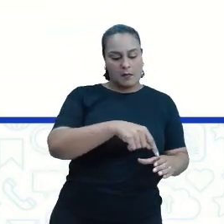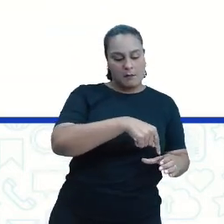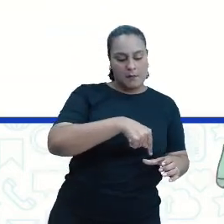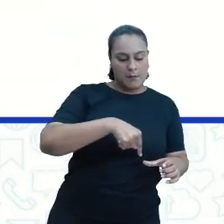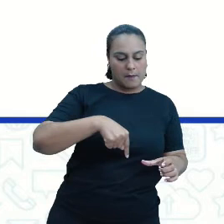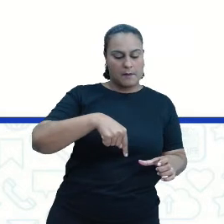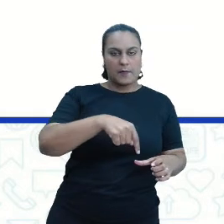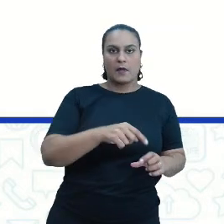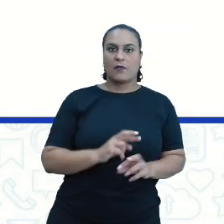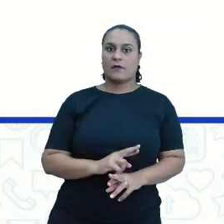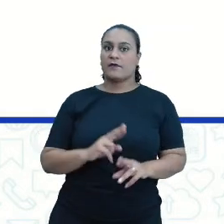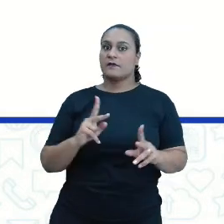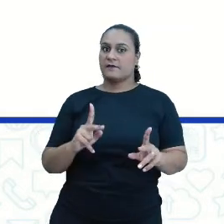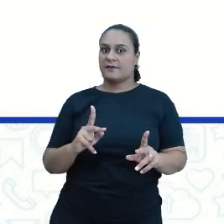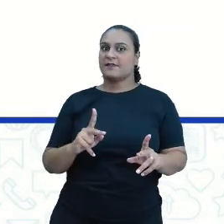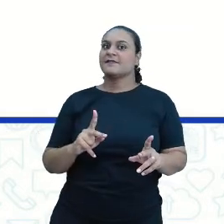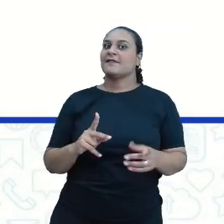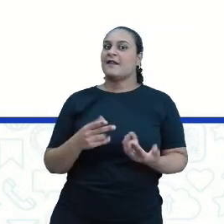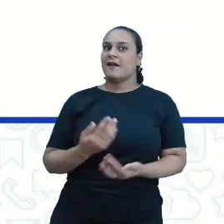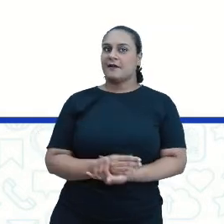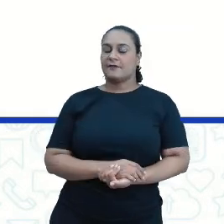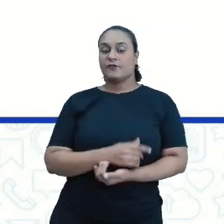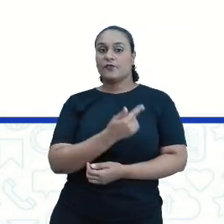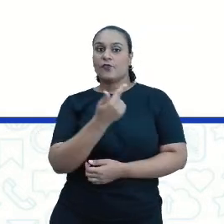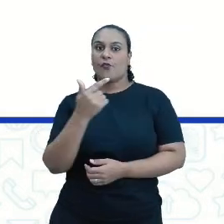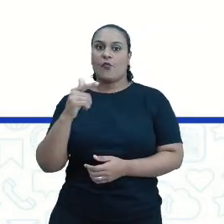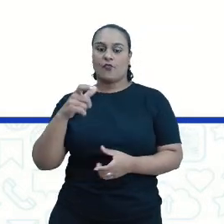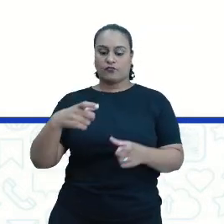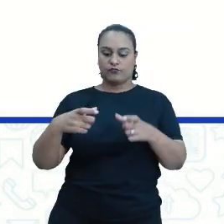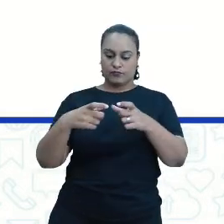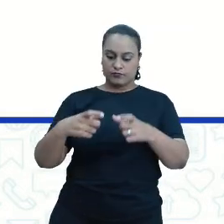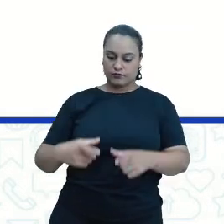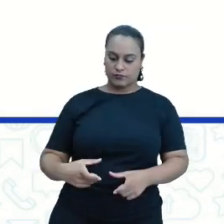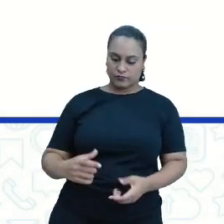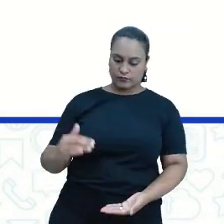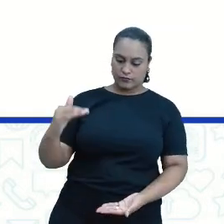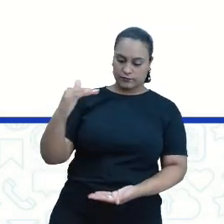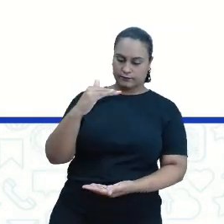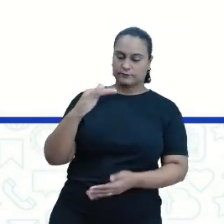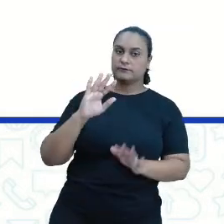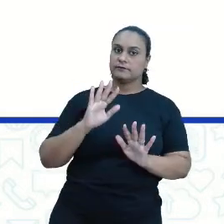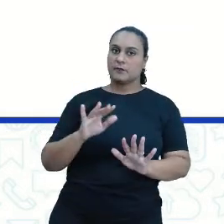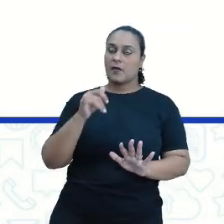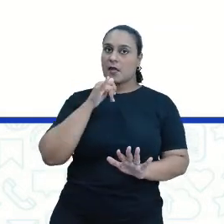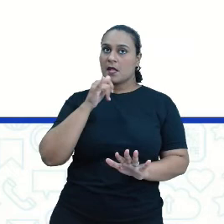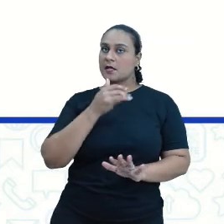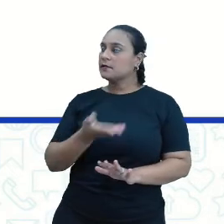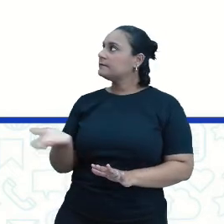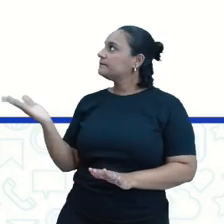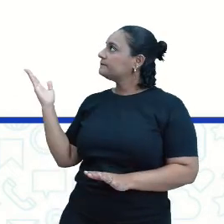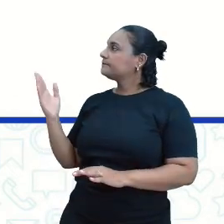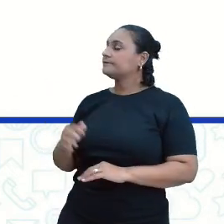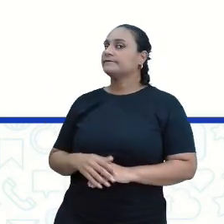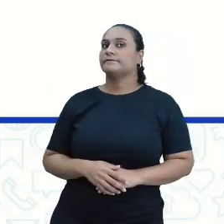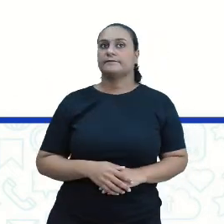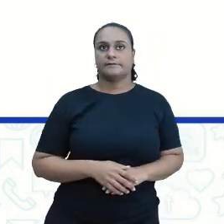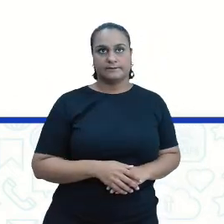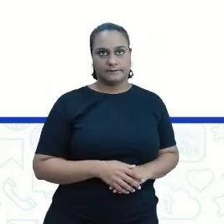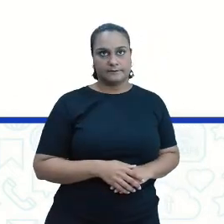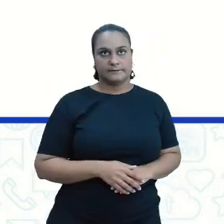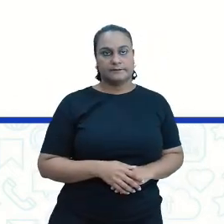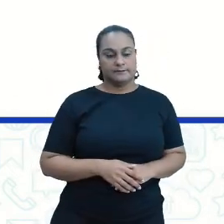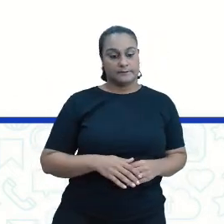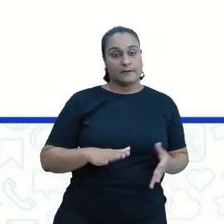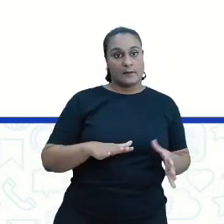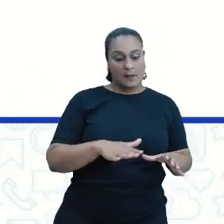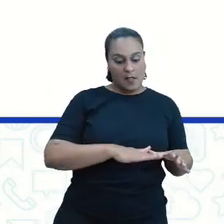vai diferenciar o que a gente fez com o cilindro, tá certo? Então, para esse exemplo, eu vou dar já a área da